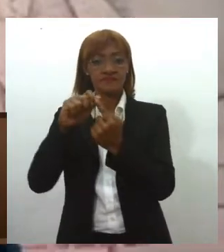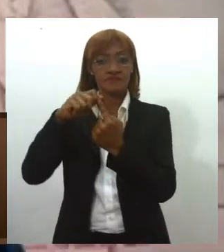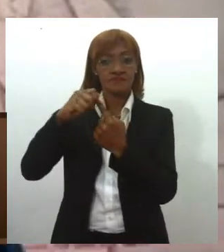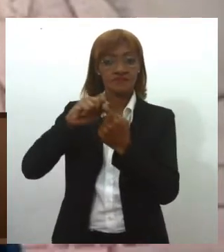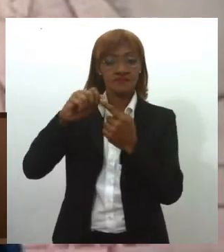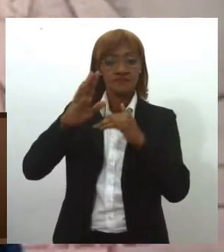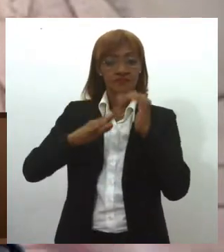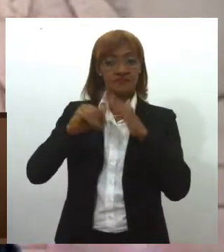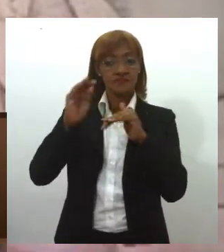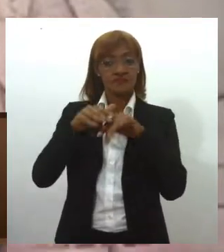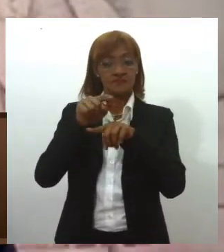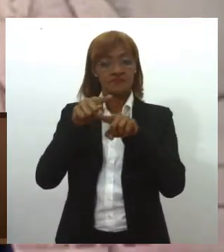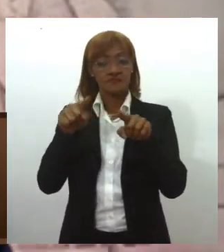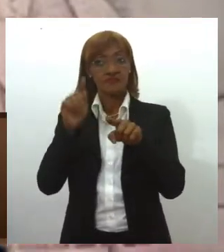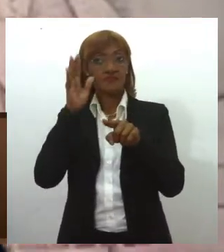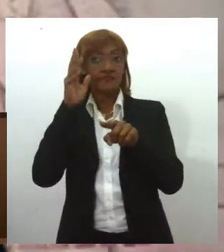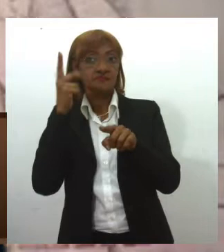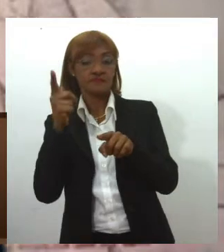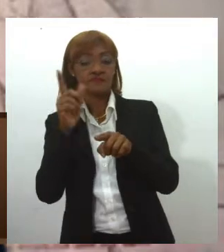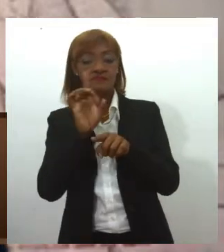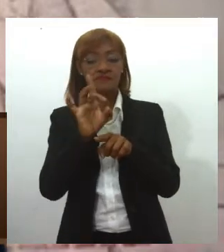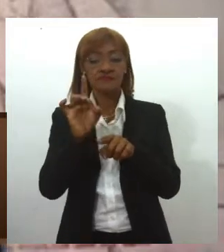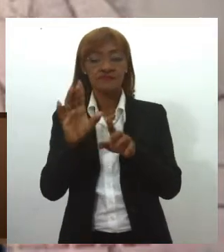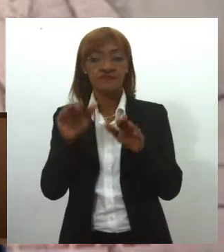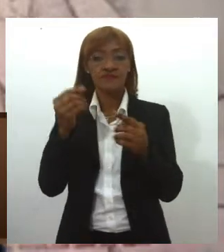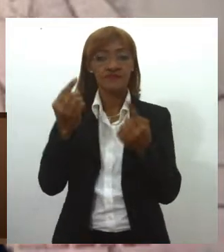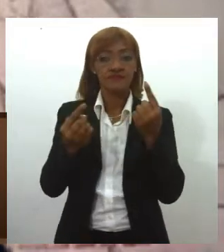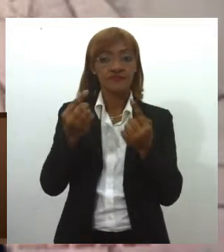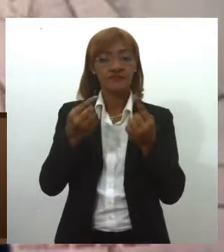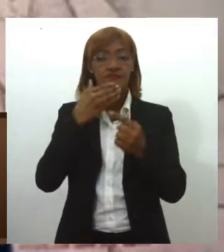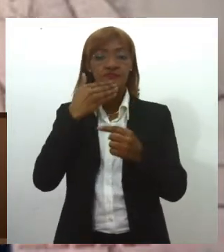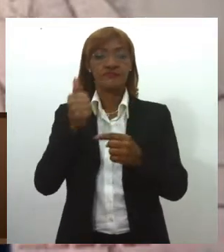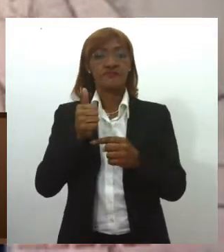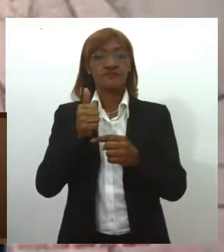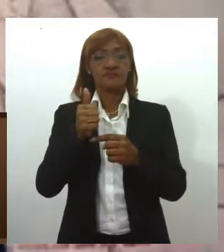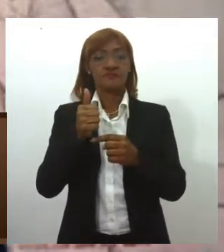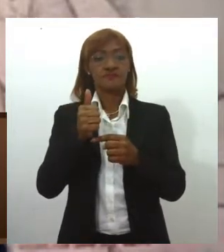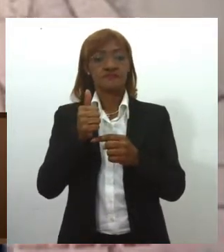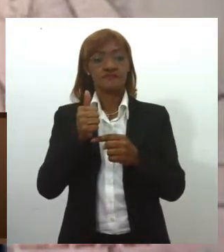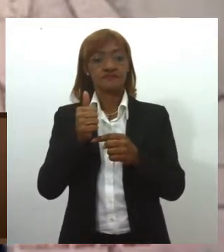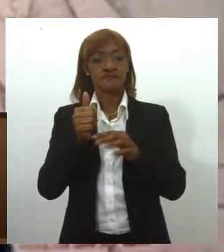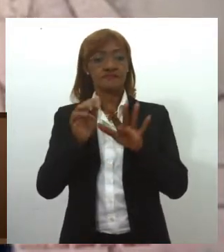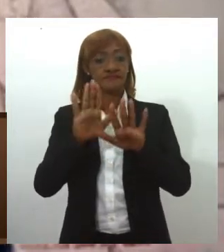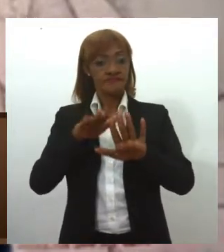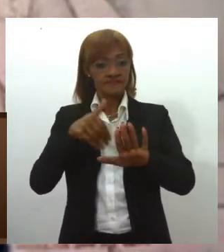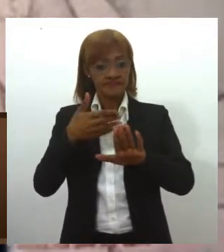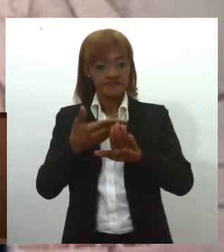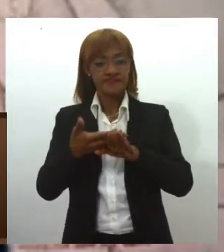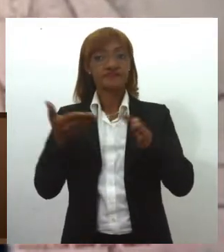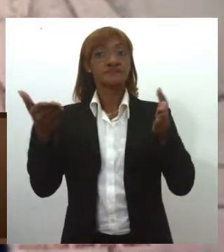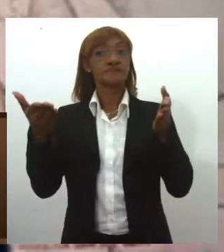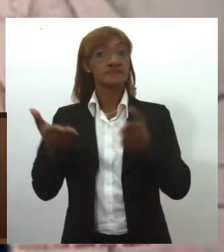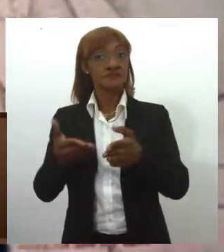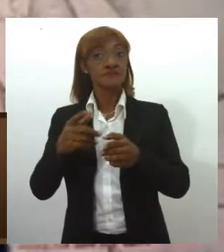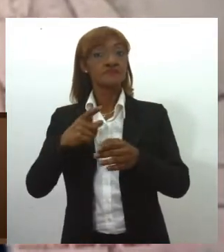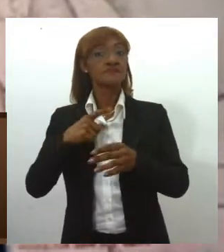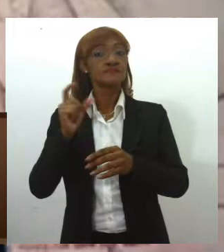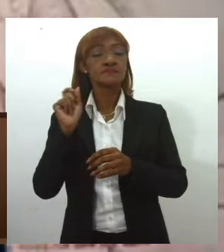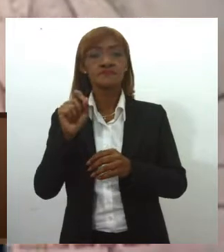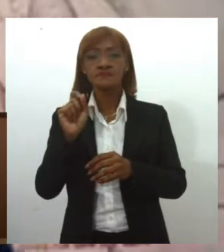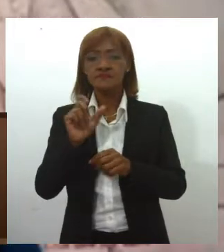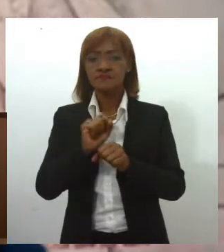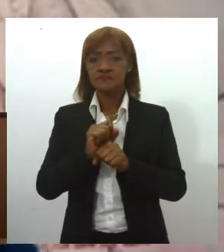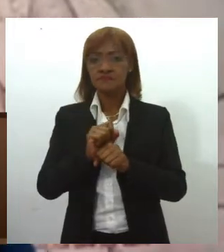especialidades, vai decidir caso a caso qual o tratamento mais indicado para aquele paciente. Ainda existe uma modalidade de, eu não vou